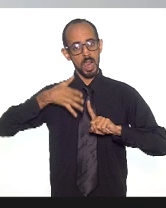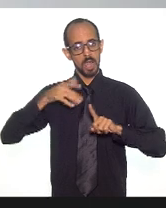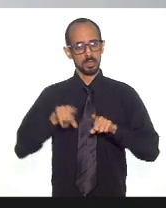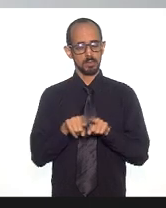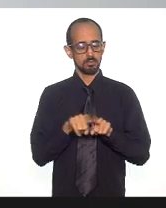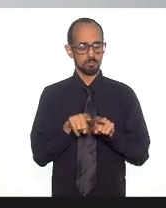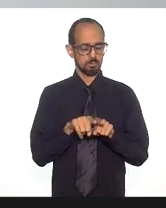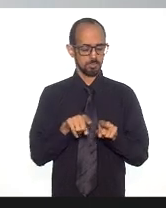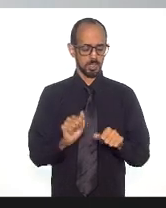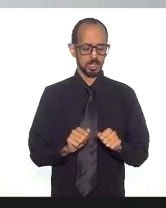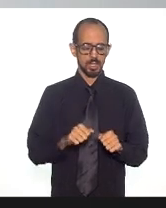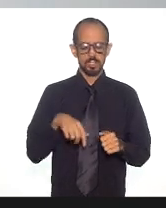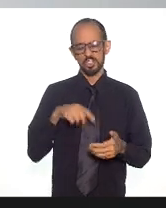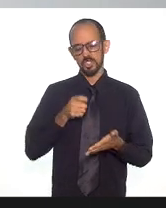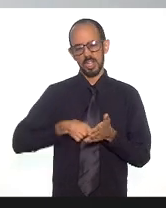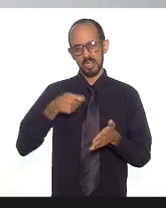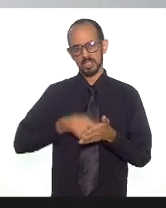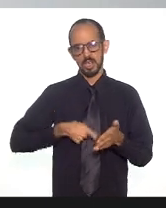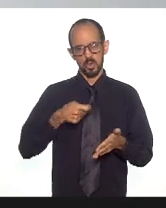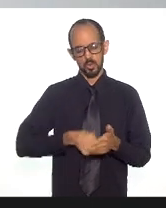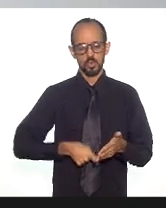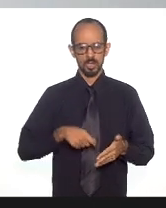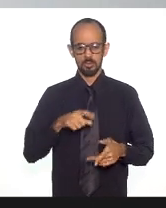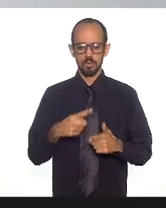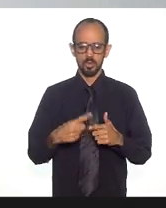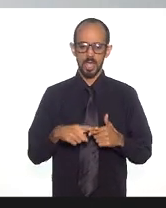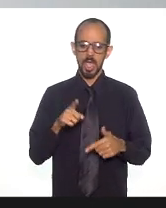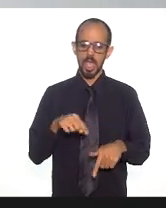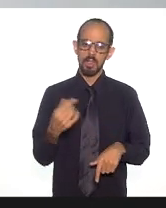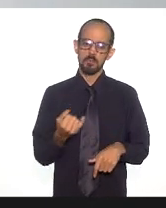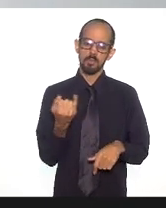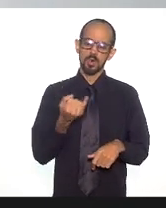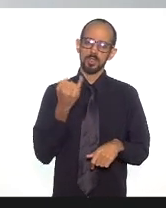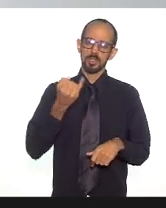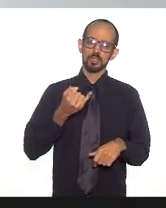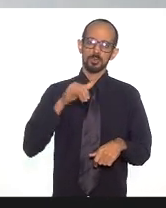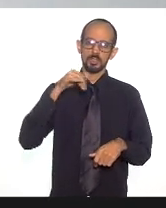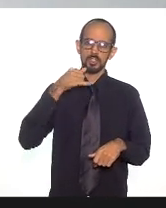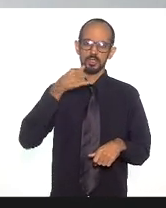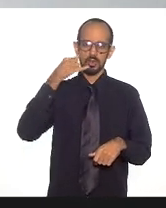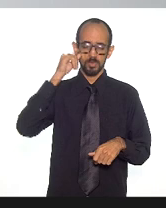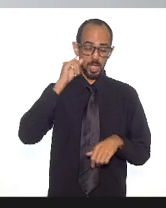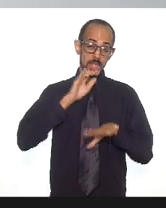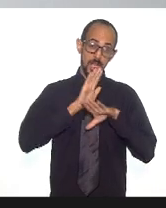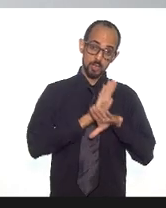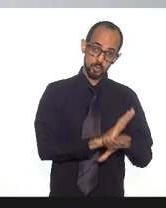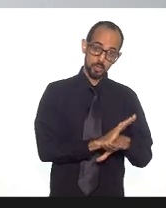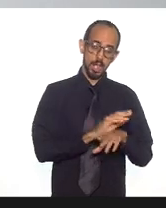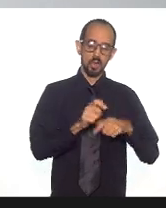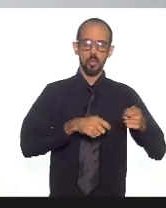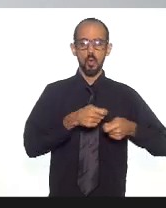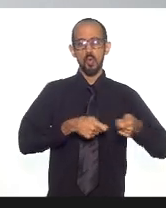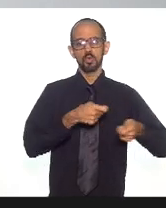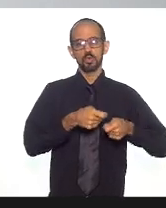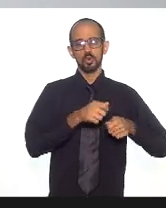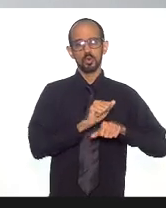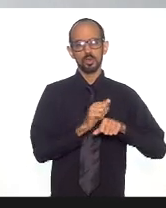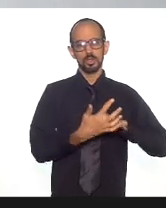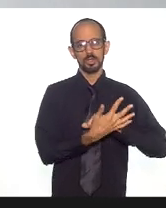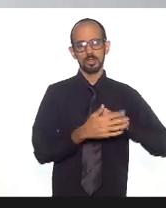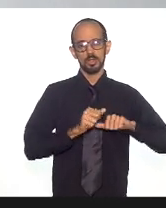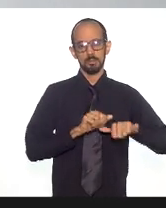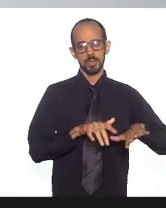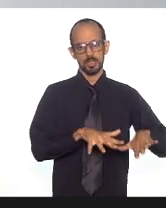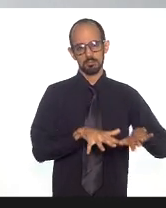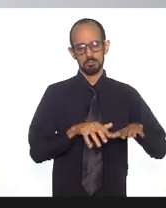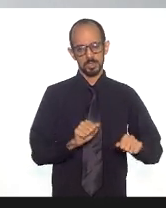que se siga o que está no PNI, que é importante para prevenir, né, para ajudar no controle da pandemia, e que se inclua